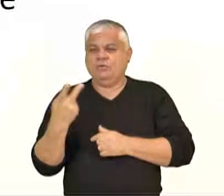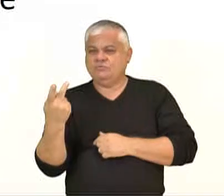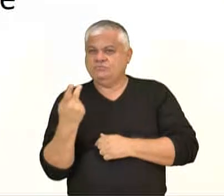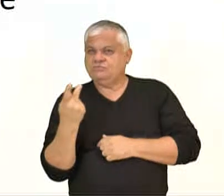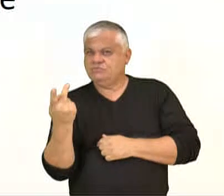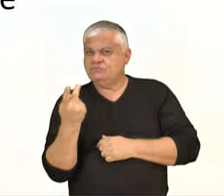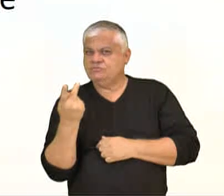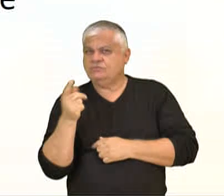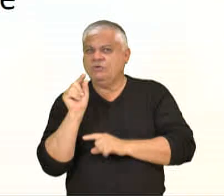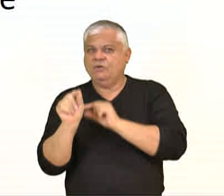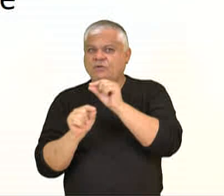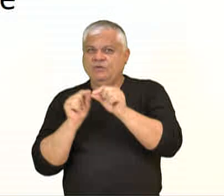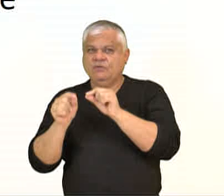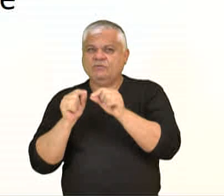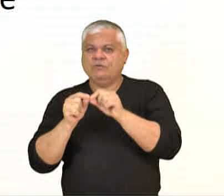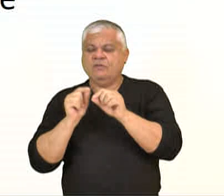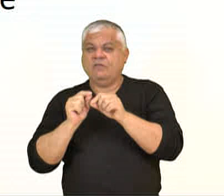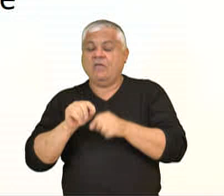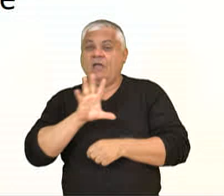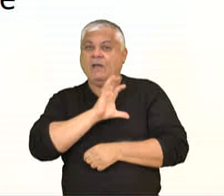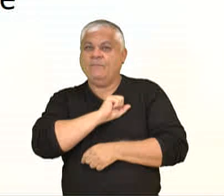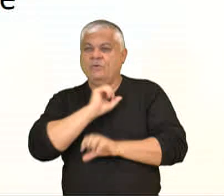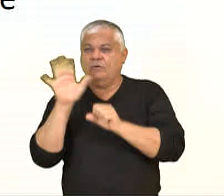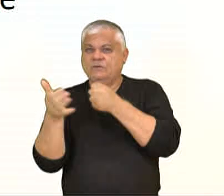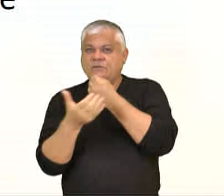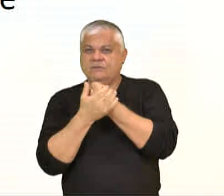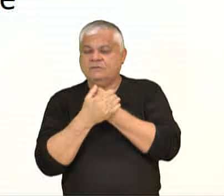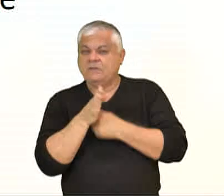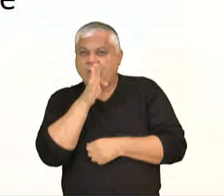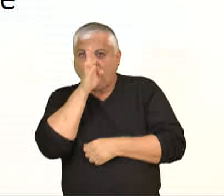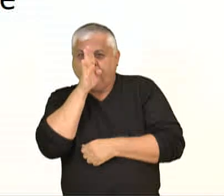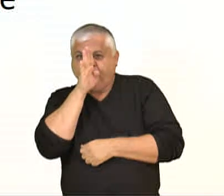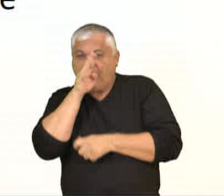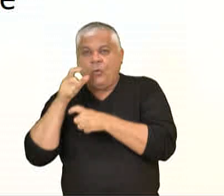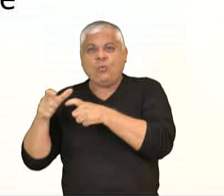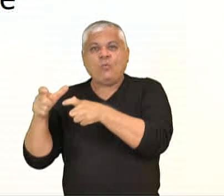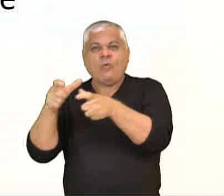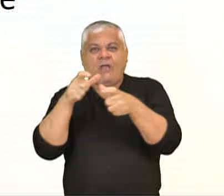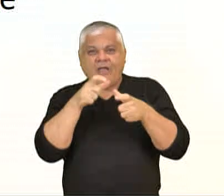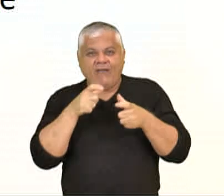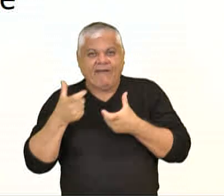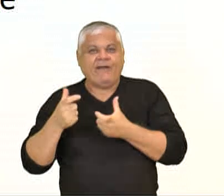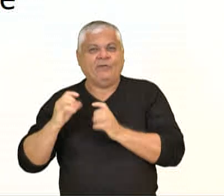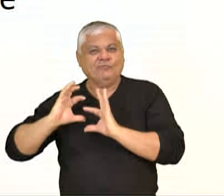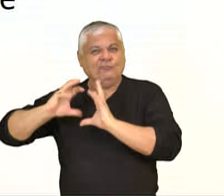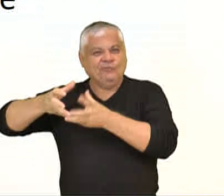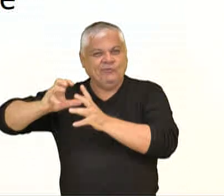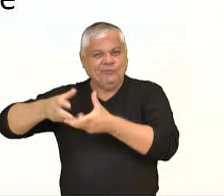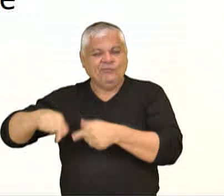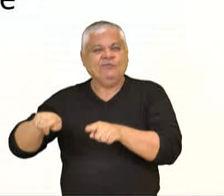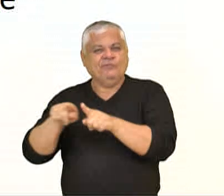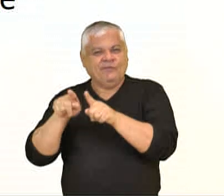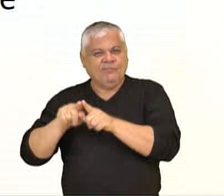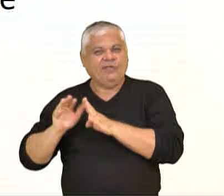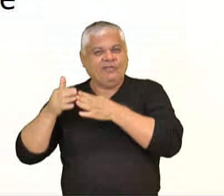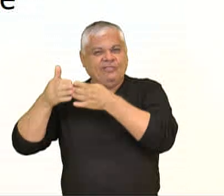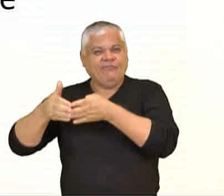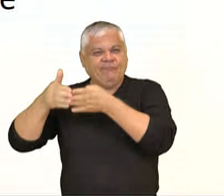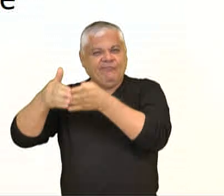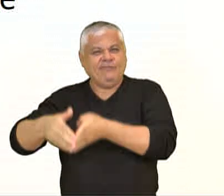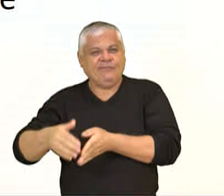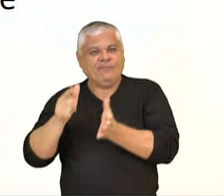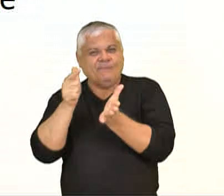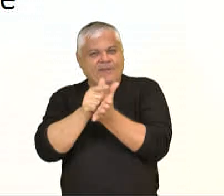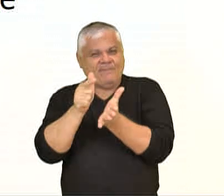sujeitaram, conforme o clandestino amor em sua forma local, conforme o mundo é mundo, todo abismo é navegável a barquinhos de